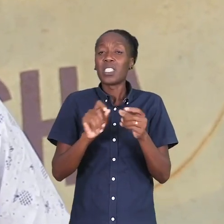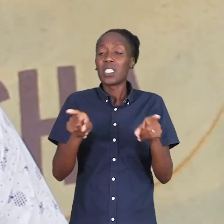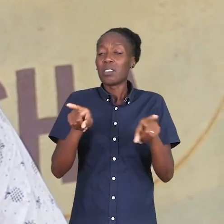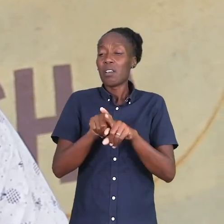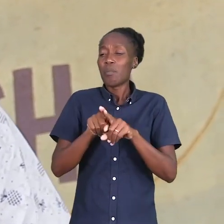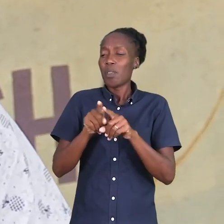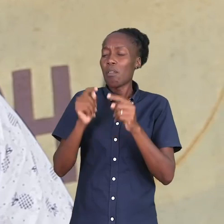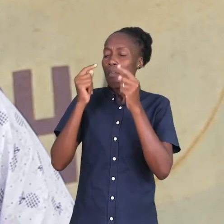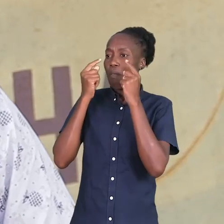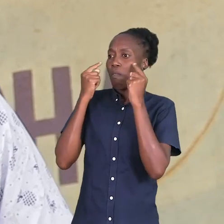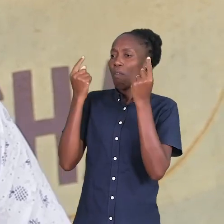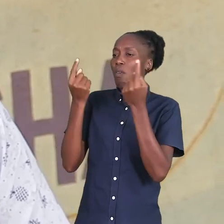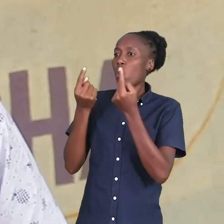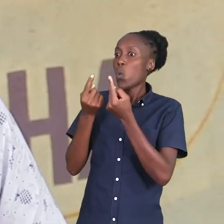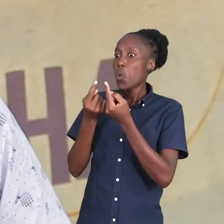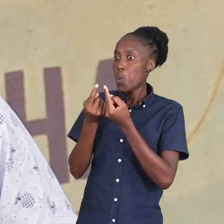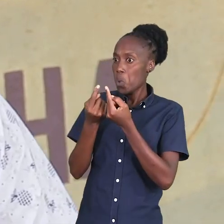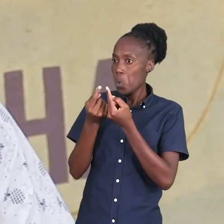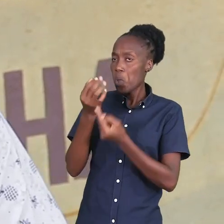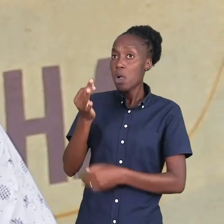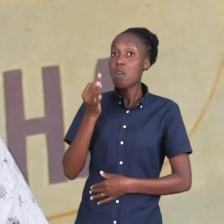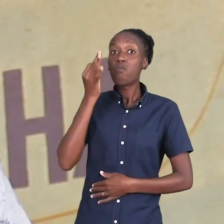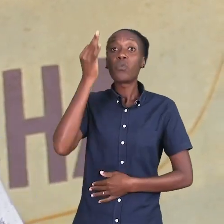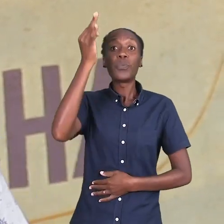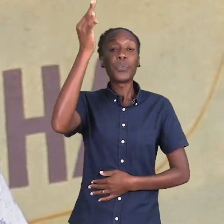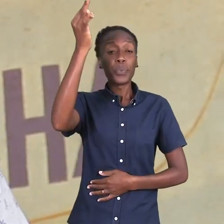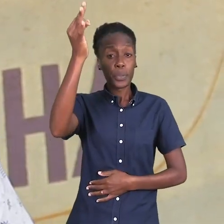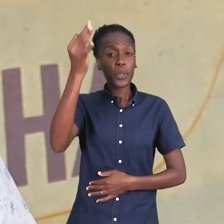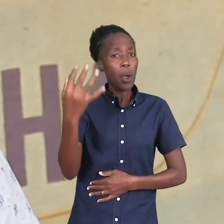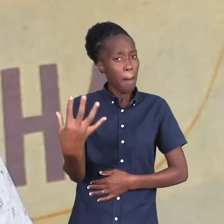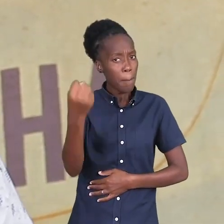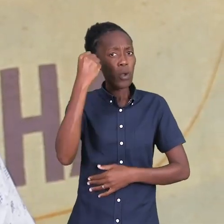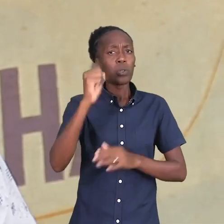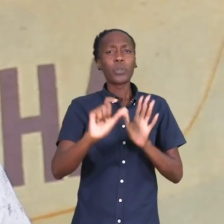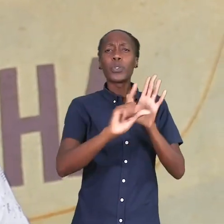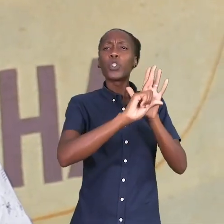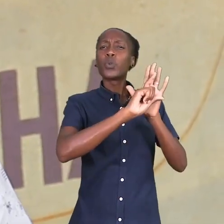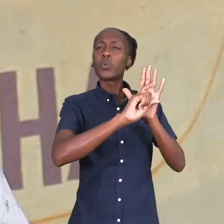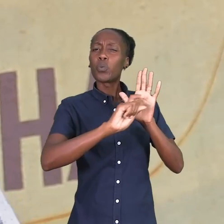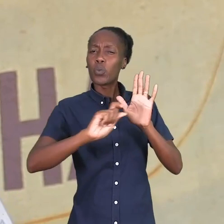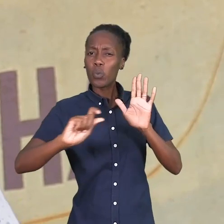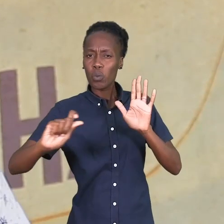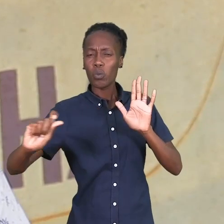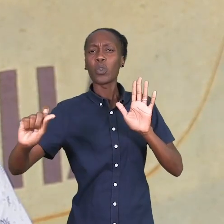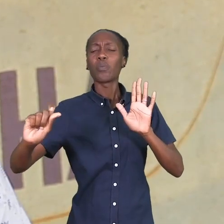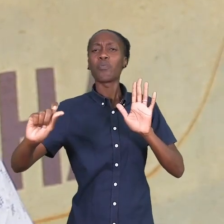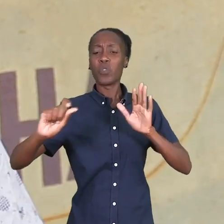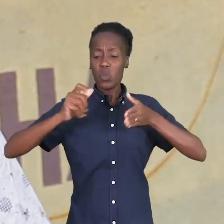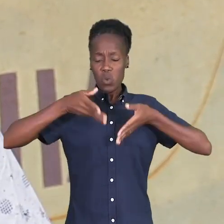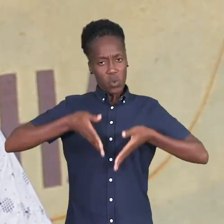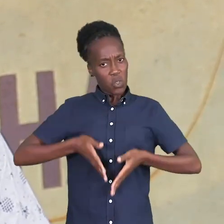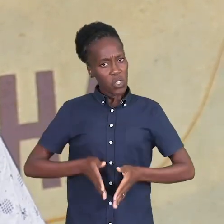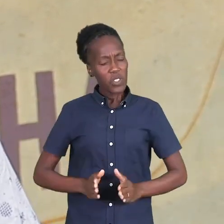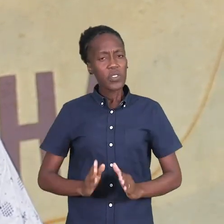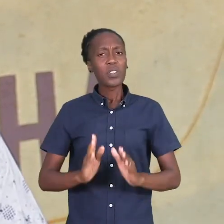me faz também olhar para ele, para que no futuro também possa acreditar nos meus filhos